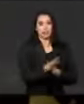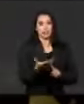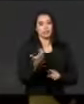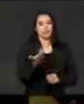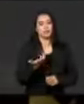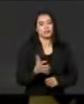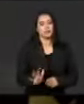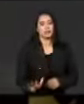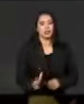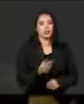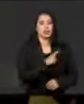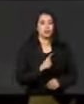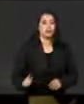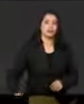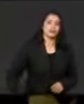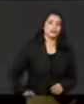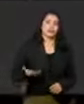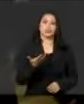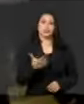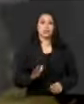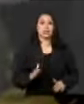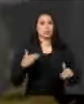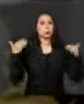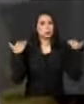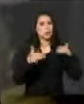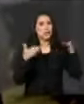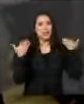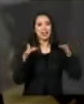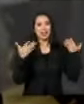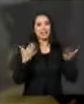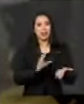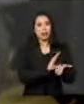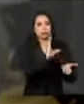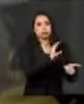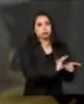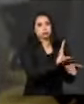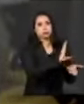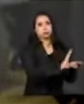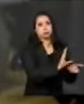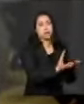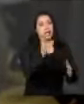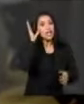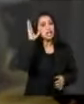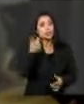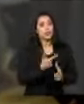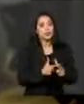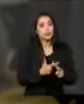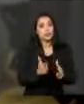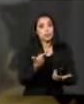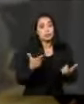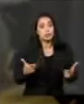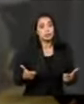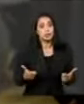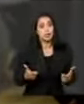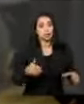querem. Traz desgaste político, o custo é altíssimo. Não tem como resolver esse problema, a não ser enfiar pessoas como gado